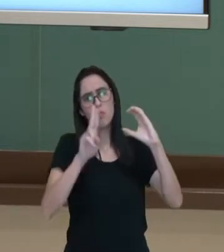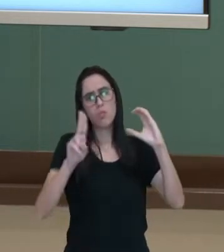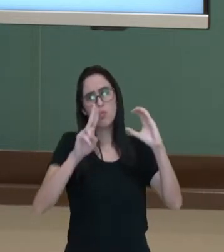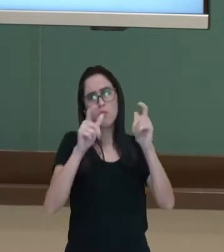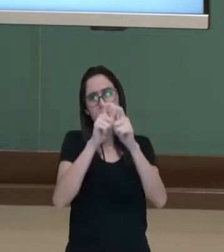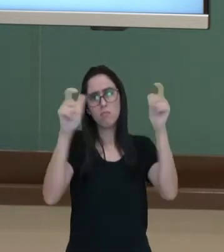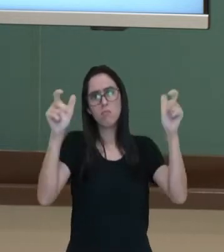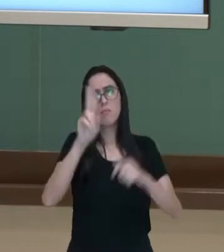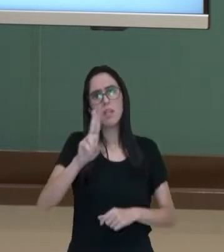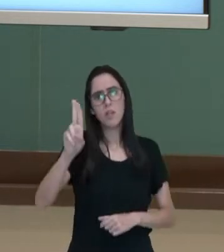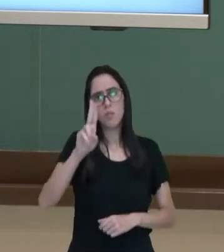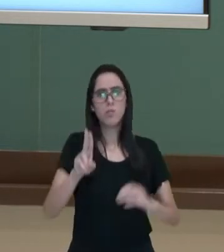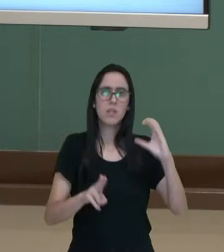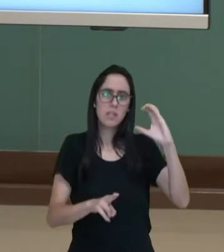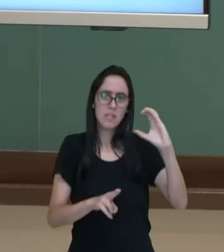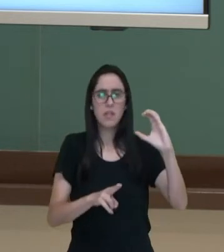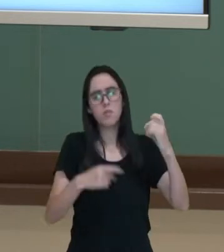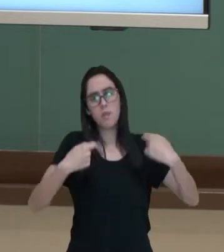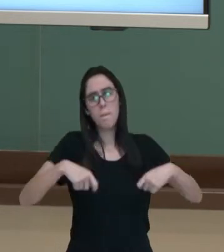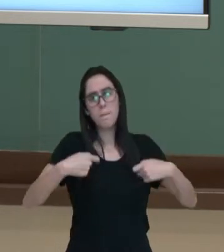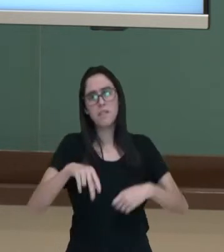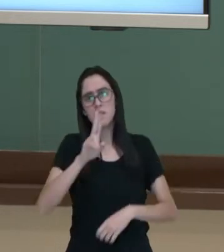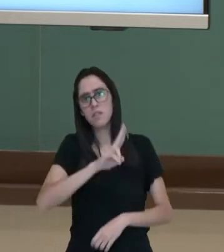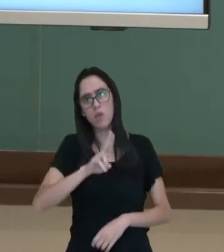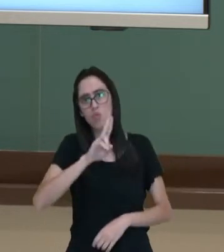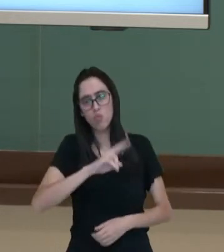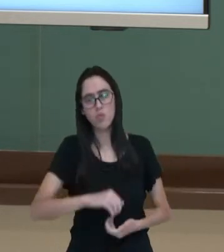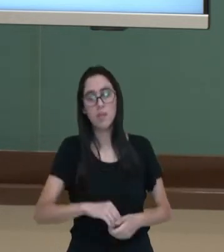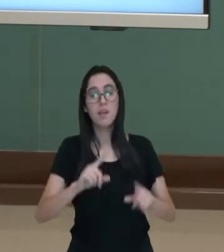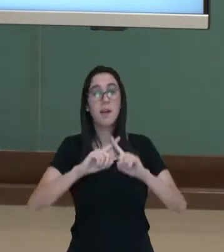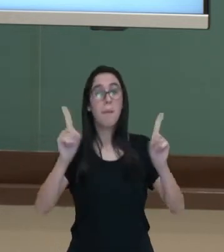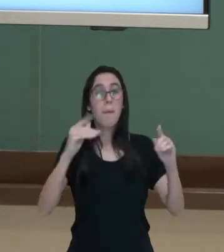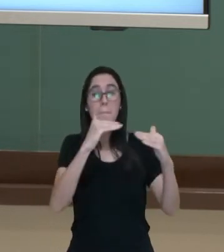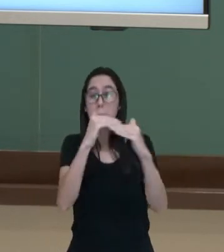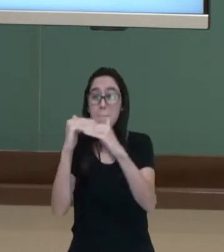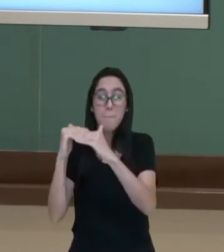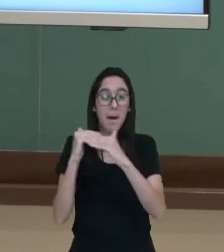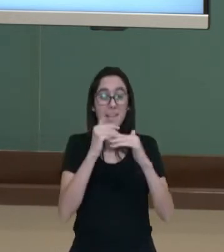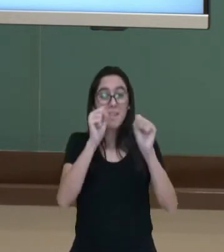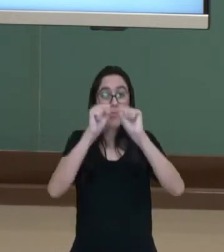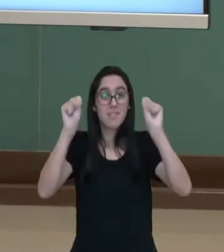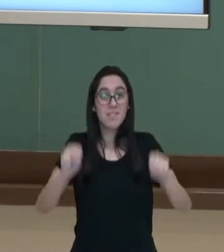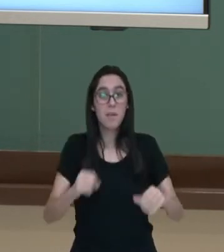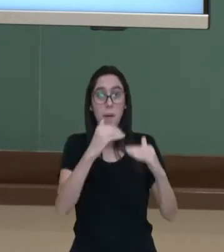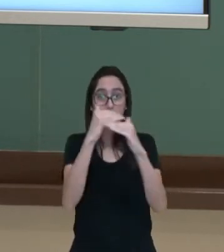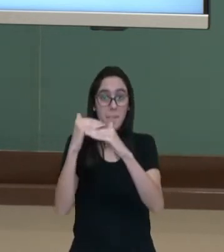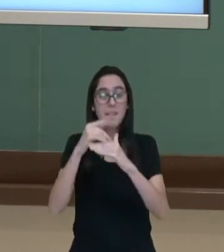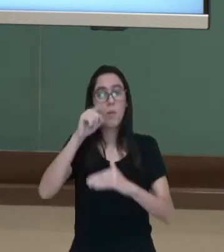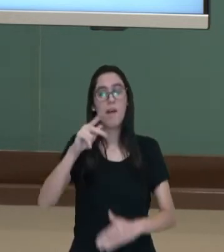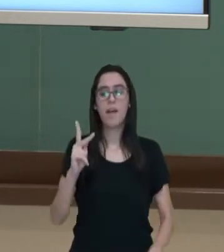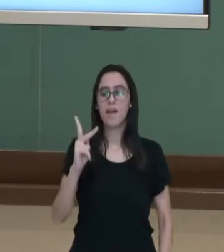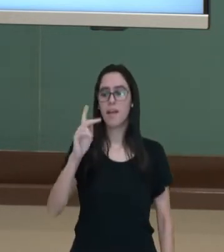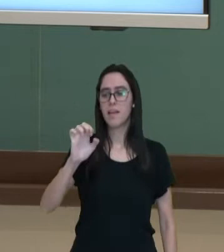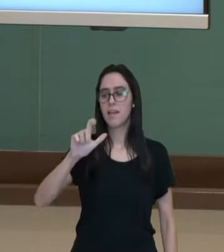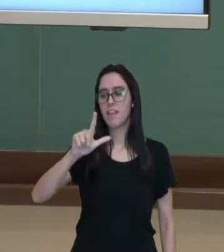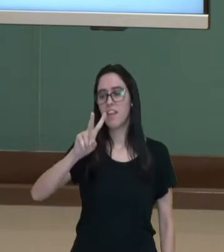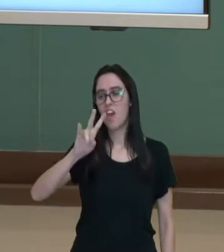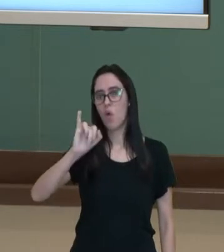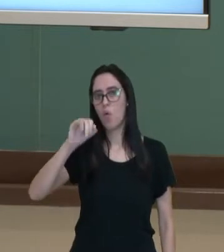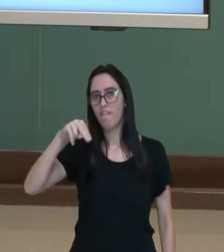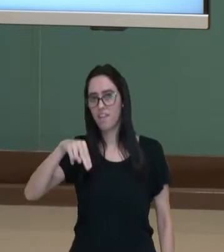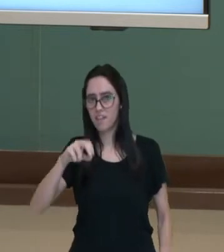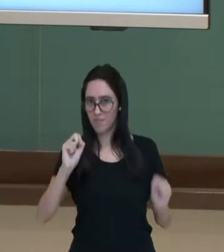O usual é o Celsius, aqui no Brasil a gente usa, mas o padrão, o sistema internacional é o Kelvin,